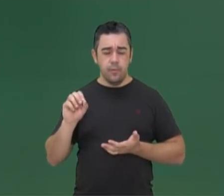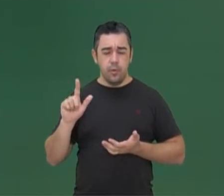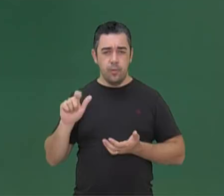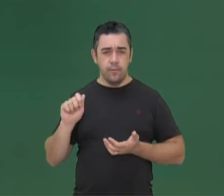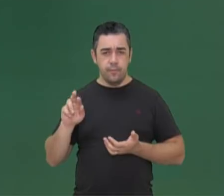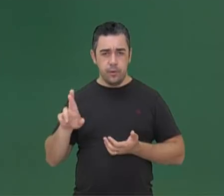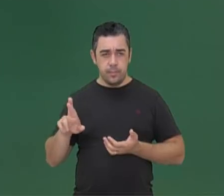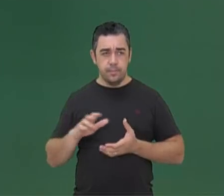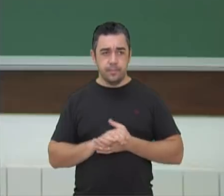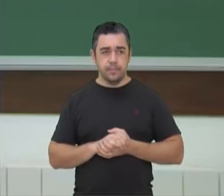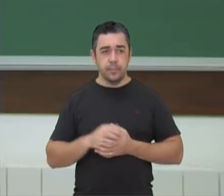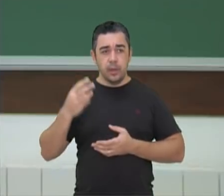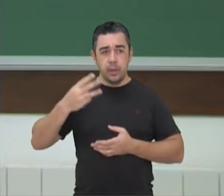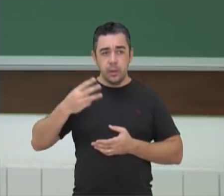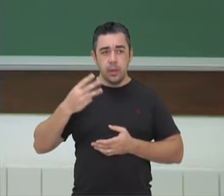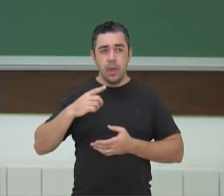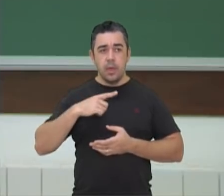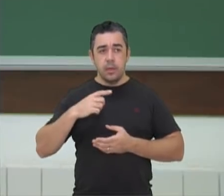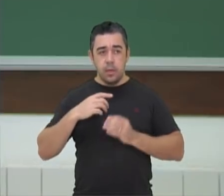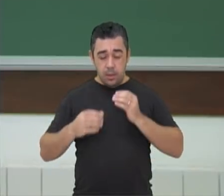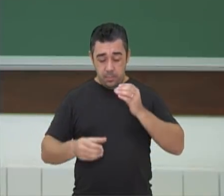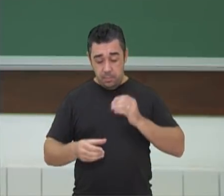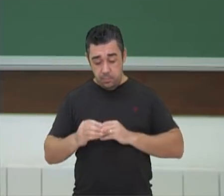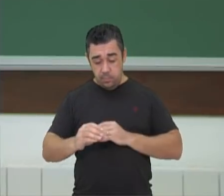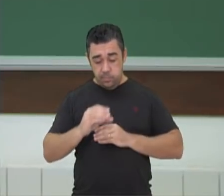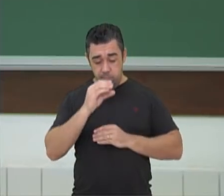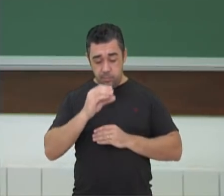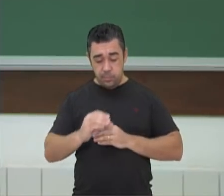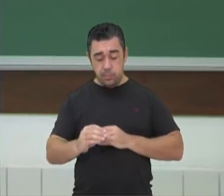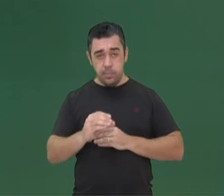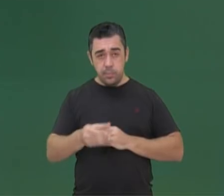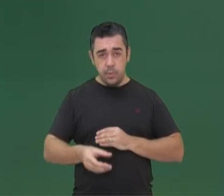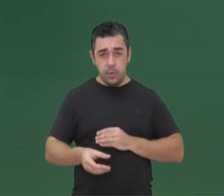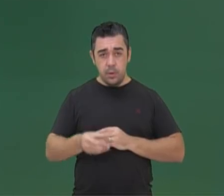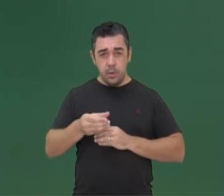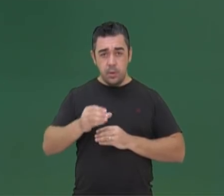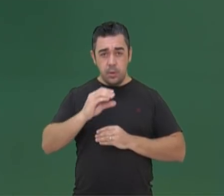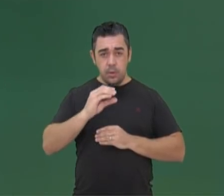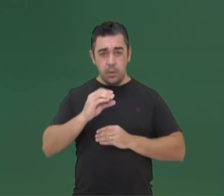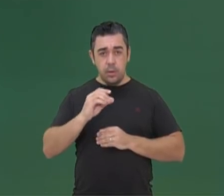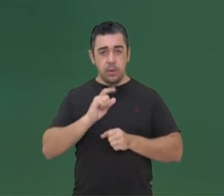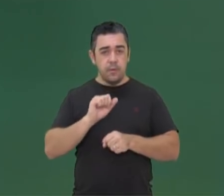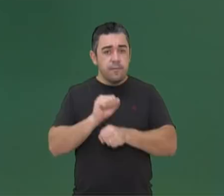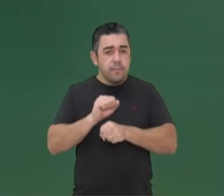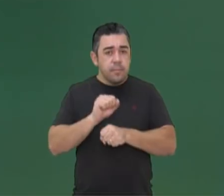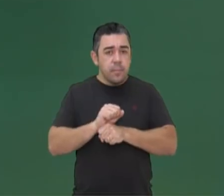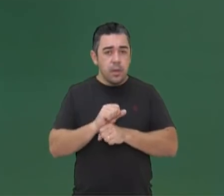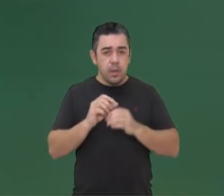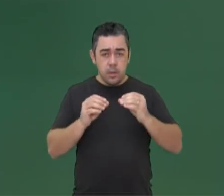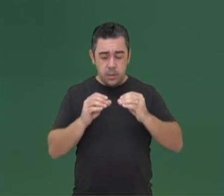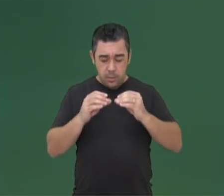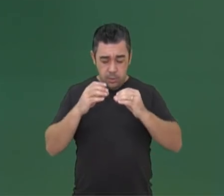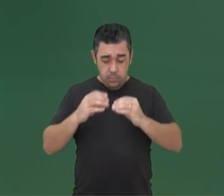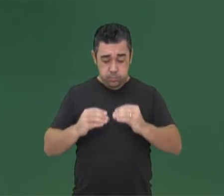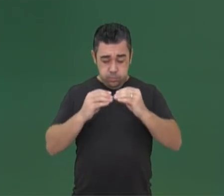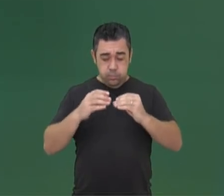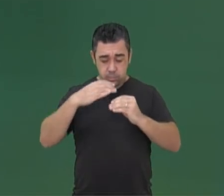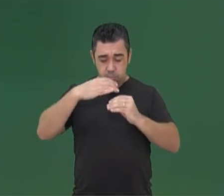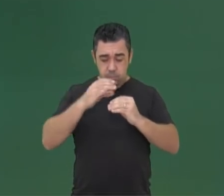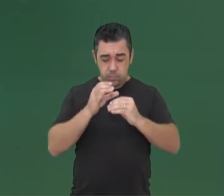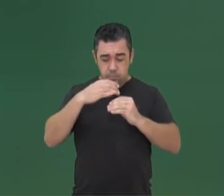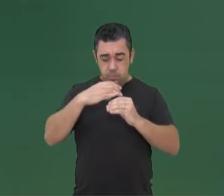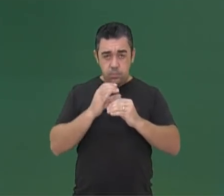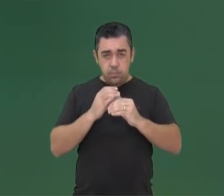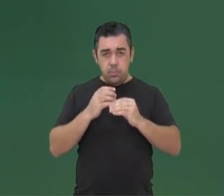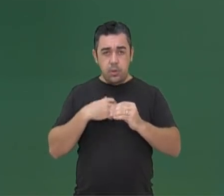chamada braço ou coluna. Essa parte chamada braço é para segurar e transportar esse microscópio